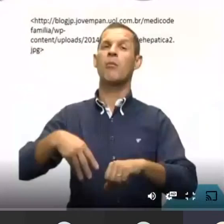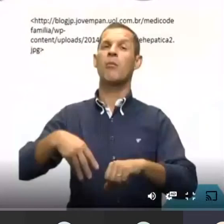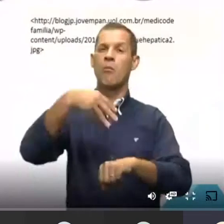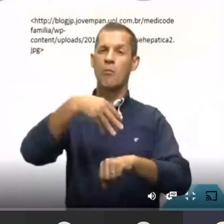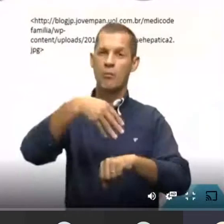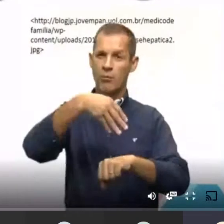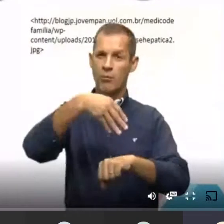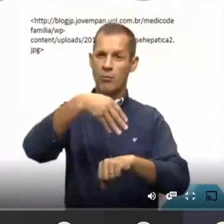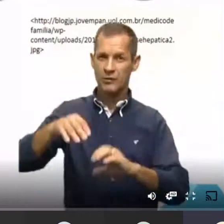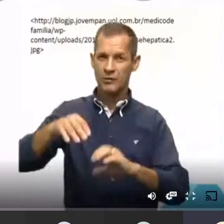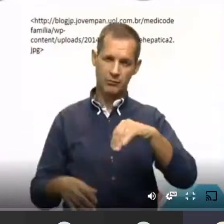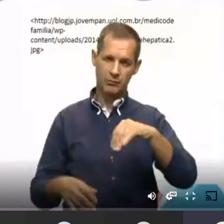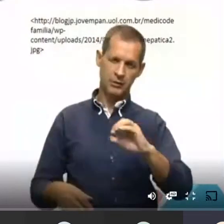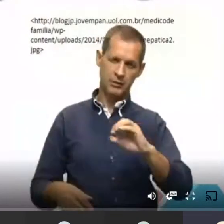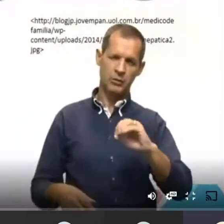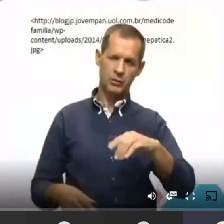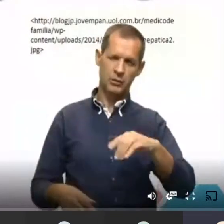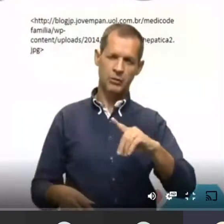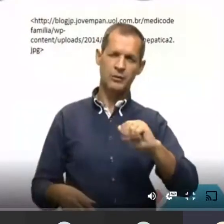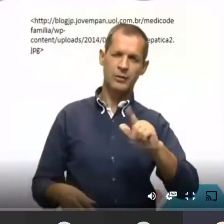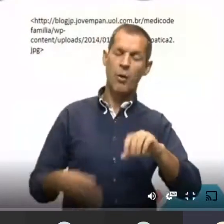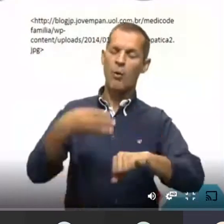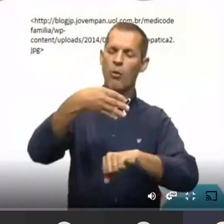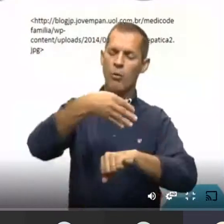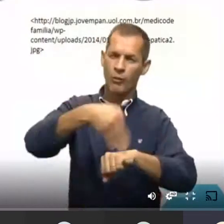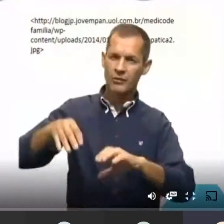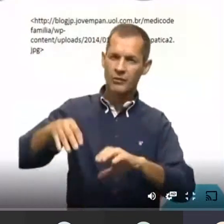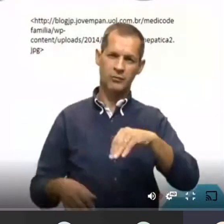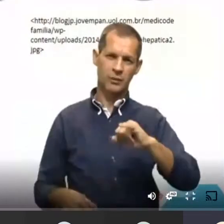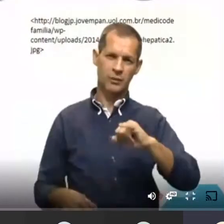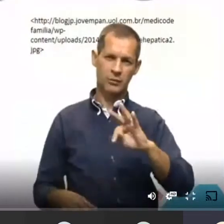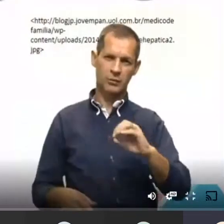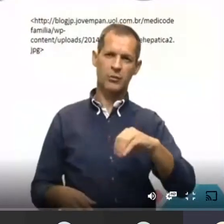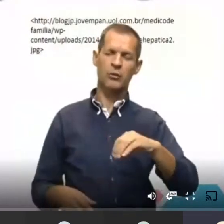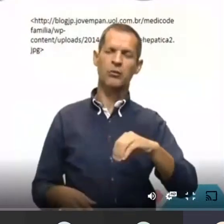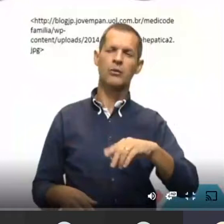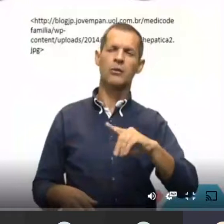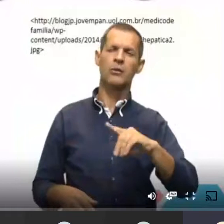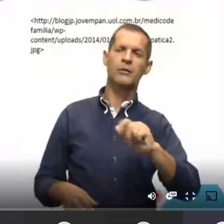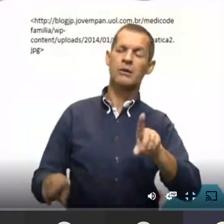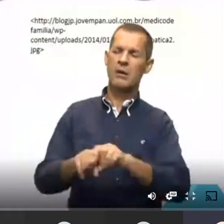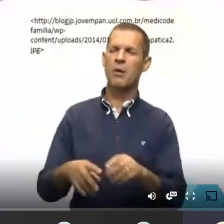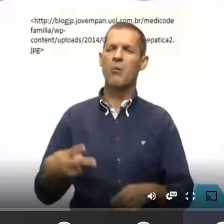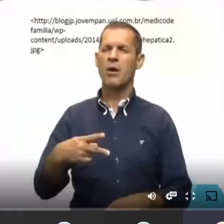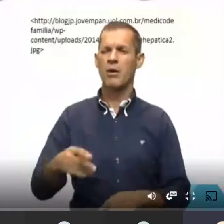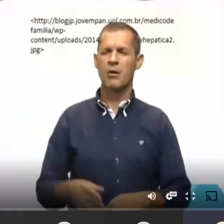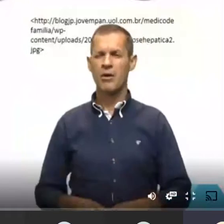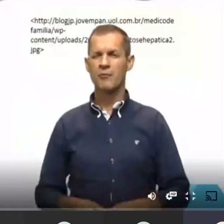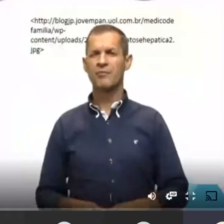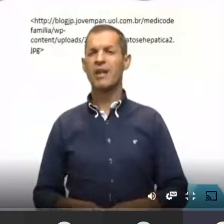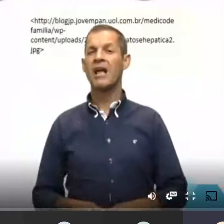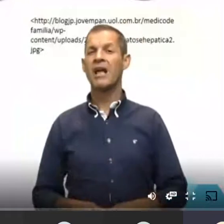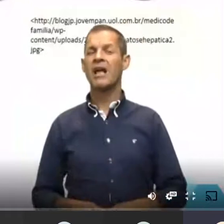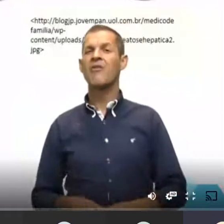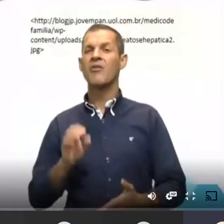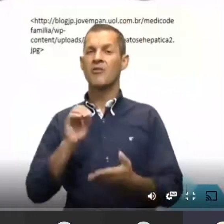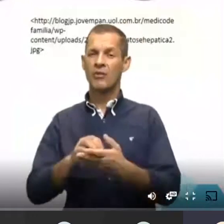lesão mitocondrial, né? Com a lesão mitocondrial, o que vai acontecer? Maior depressão de ATP.